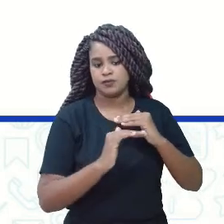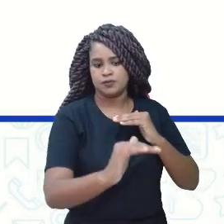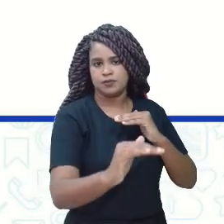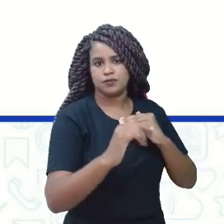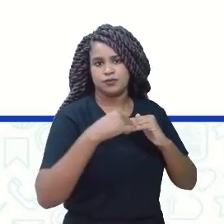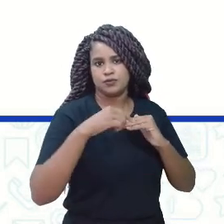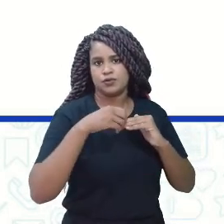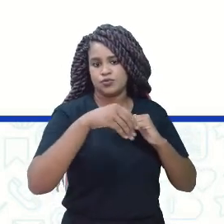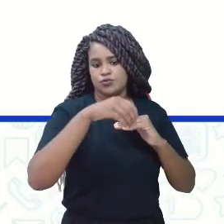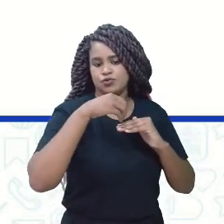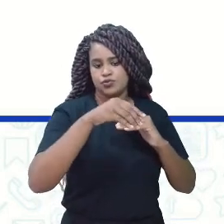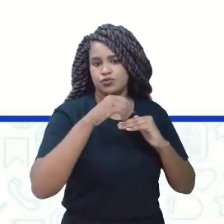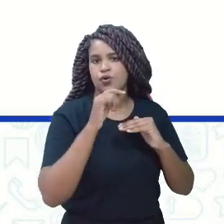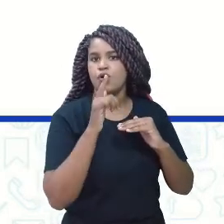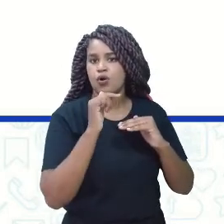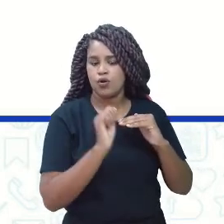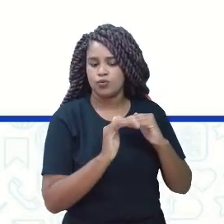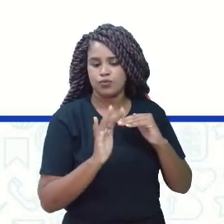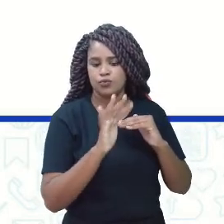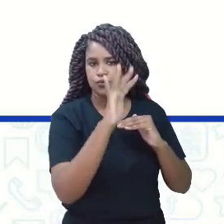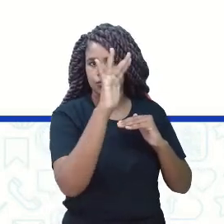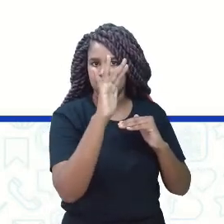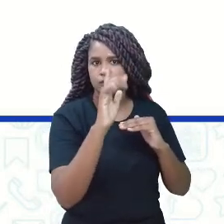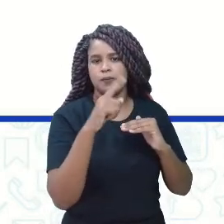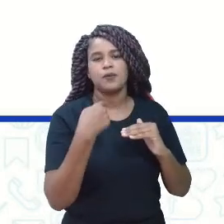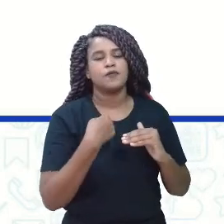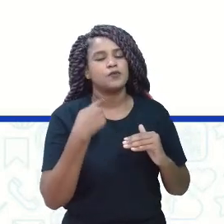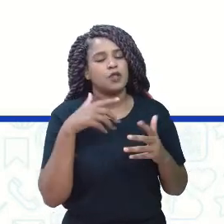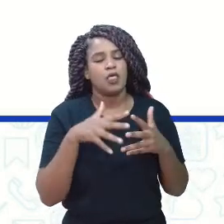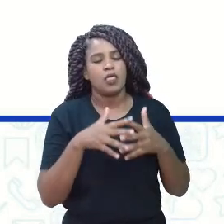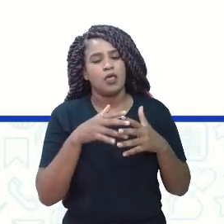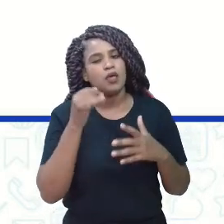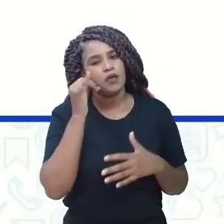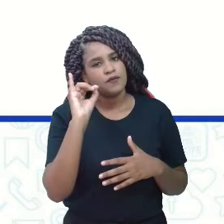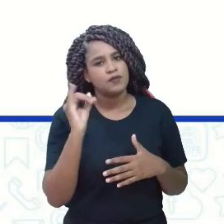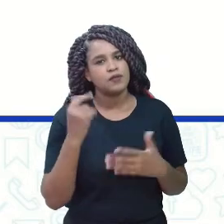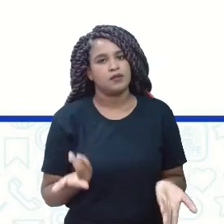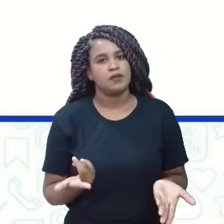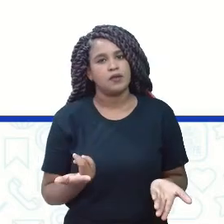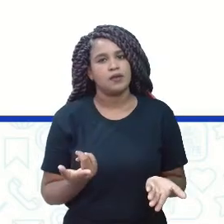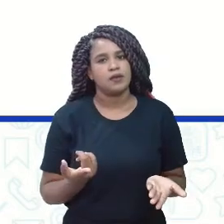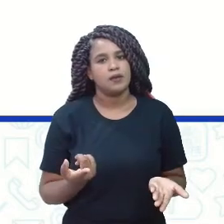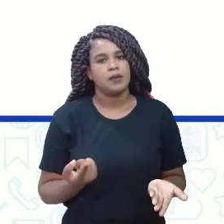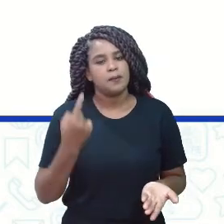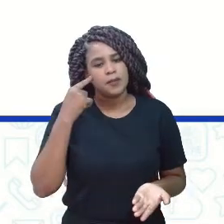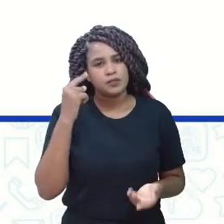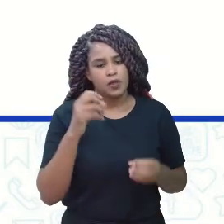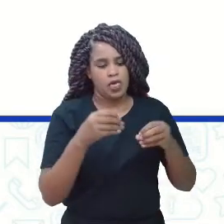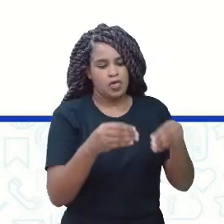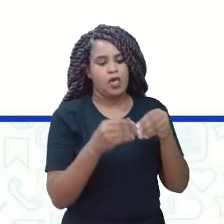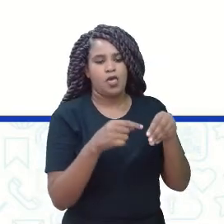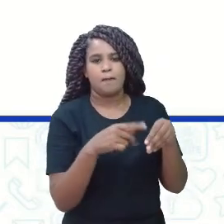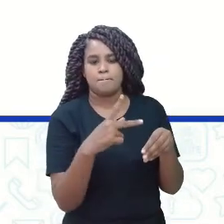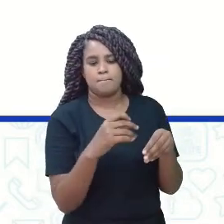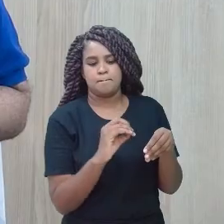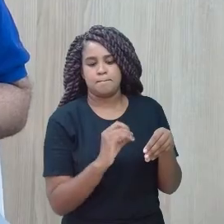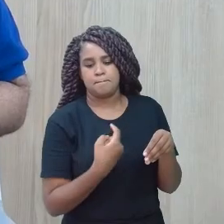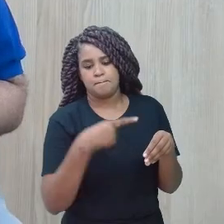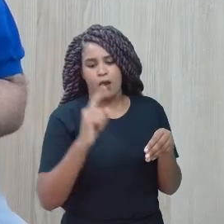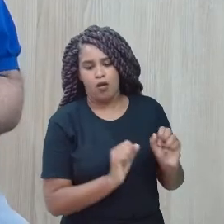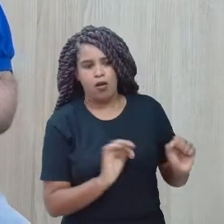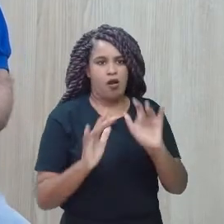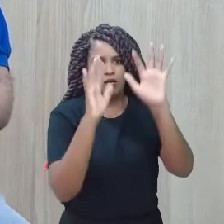parte terrena, né, do relevo, para vocês não confundirem aí, para não pensar que eu estou dizendo que é a terra que está evaporando.